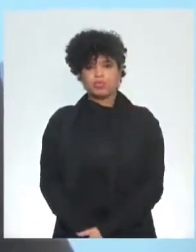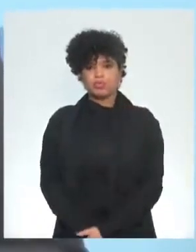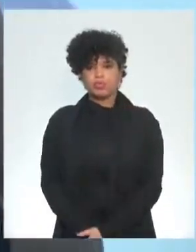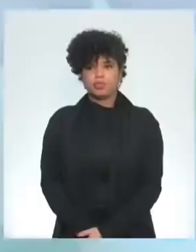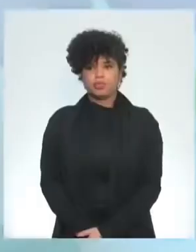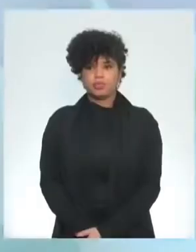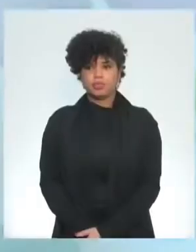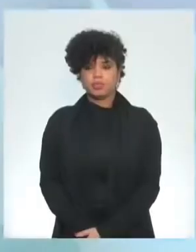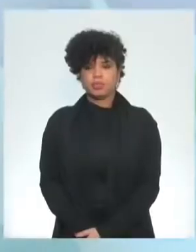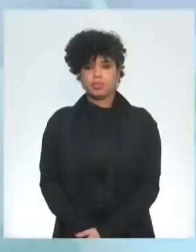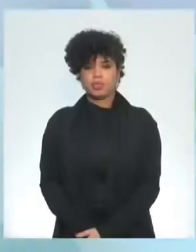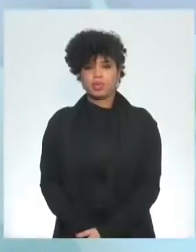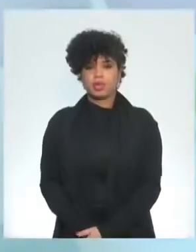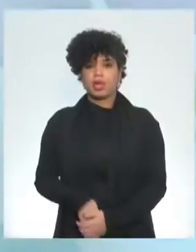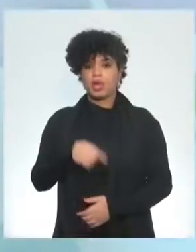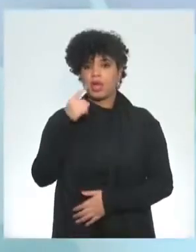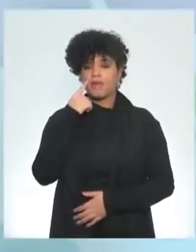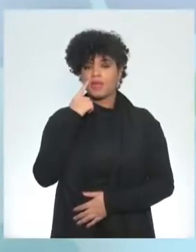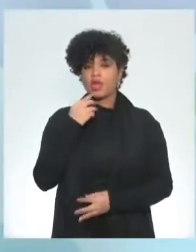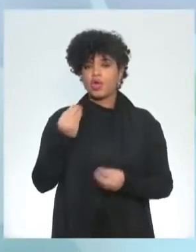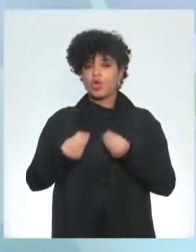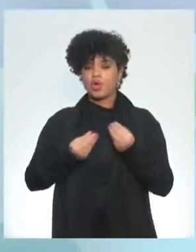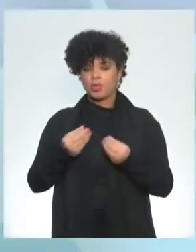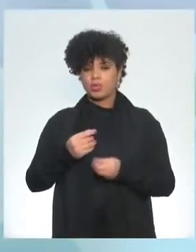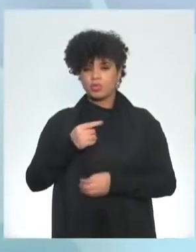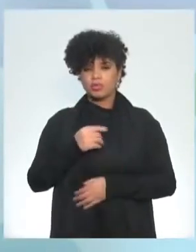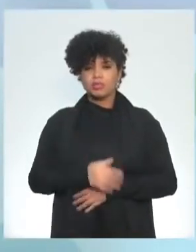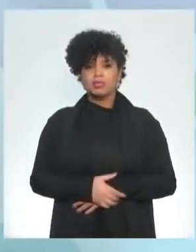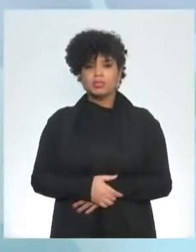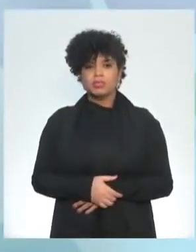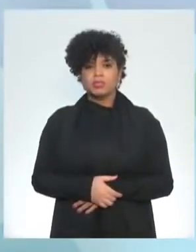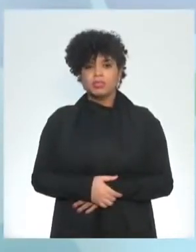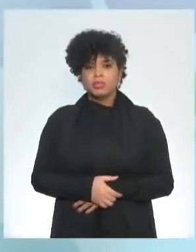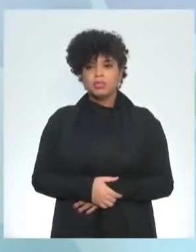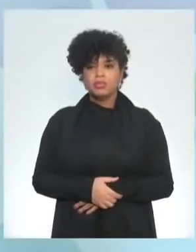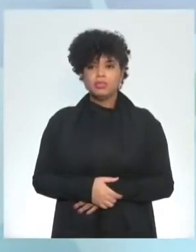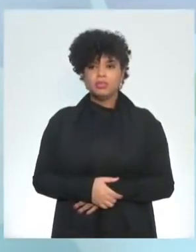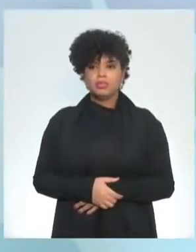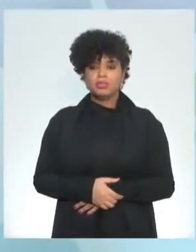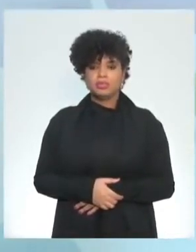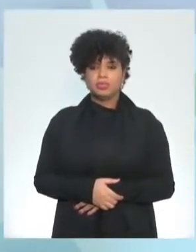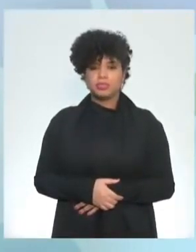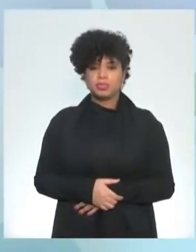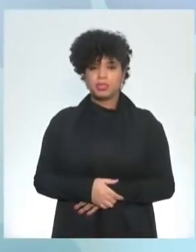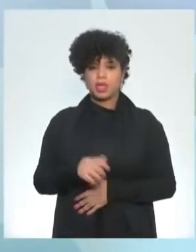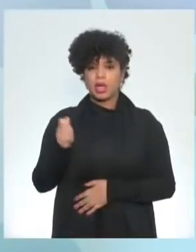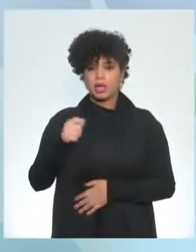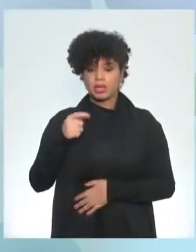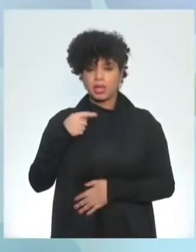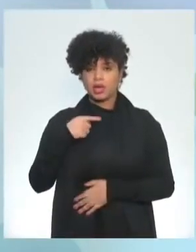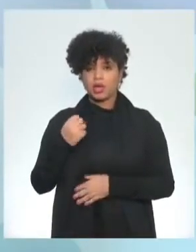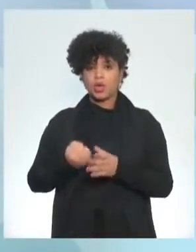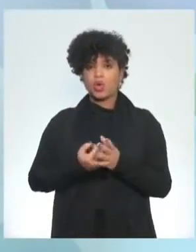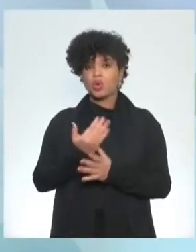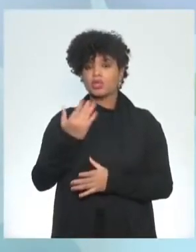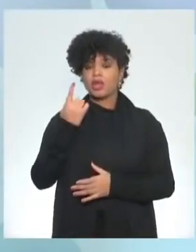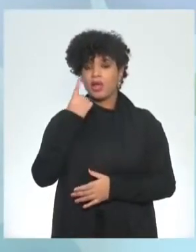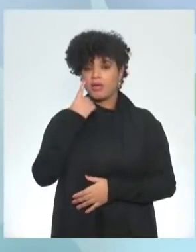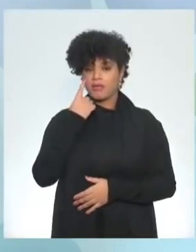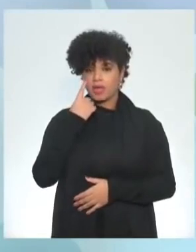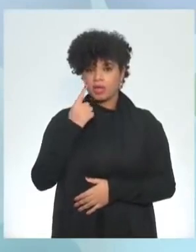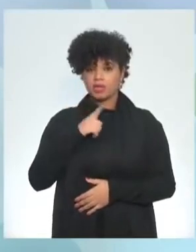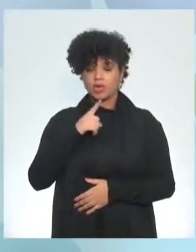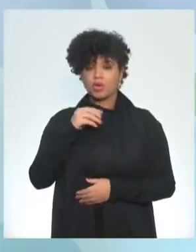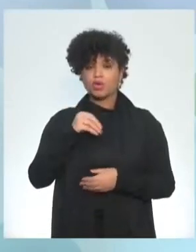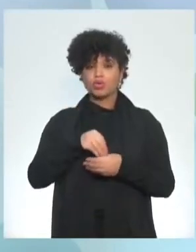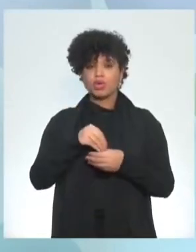E agora a titulação consiste em fazer o seguinte. Eu vou pegar o conta-gotas. Aí, no caso, os